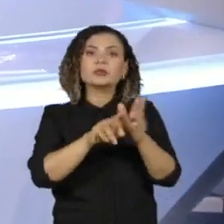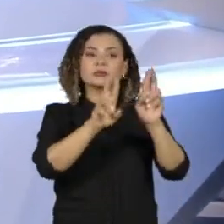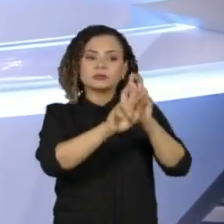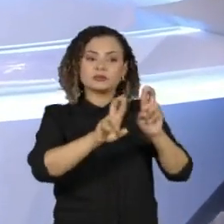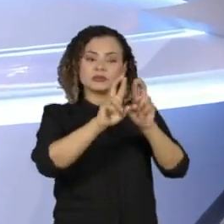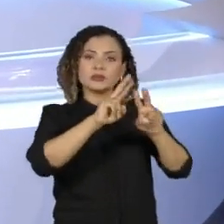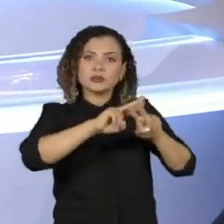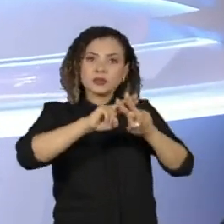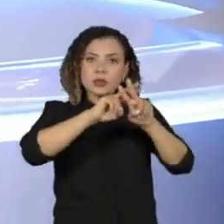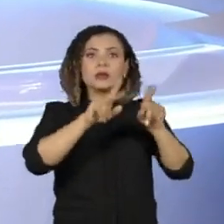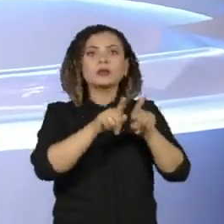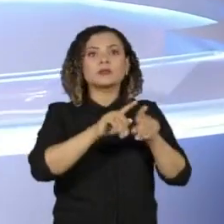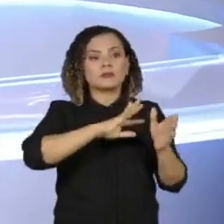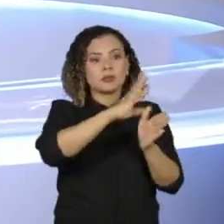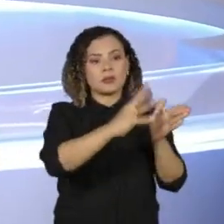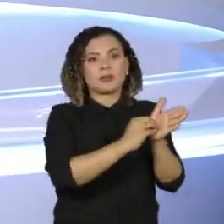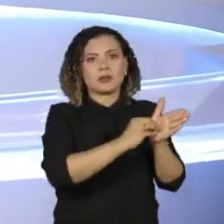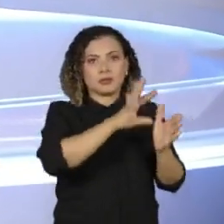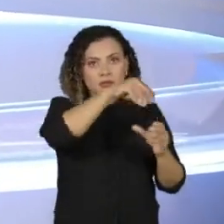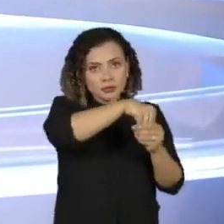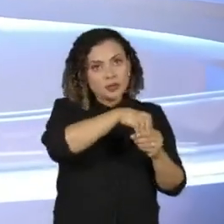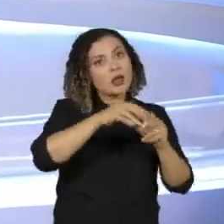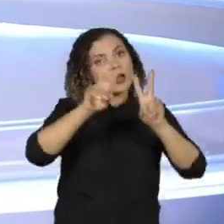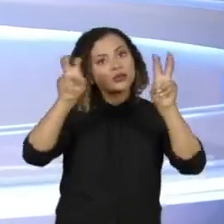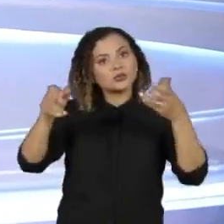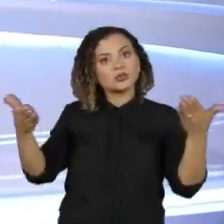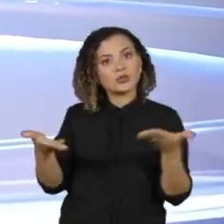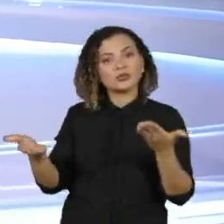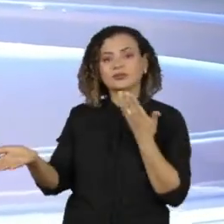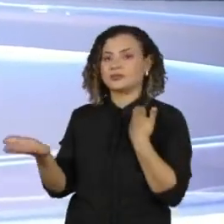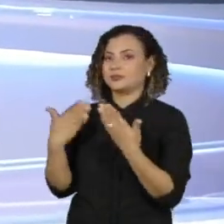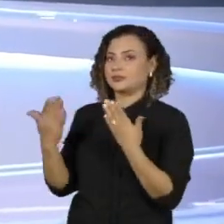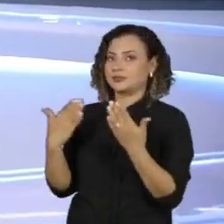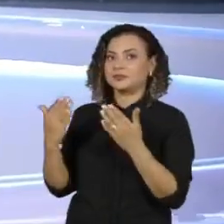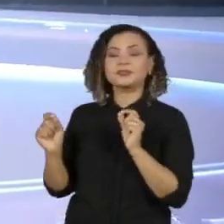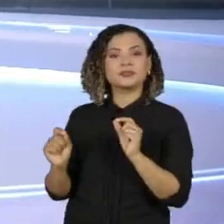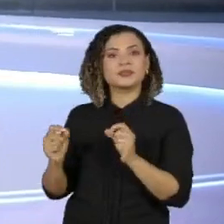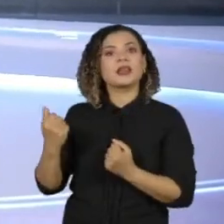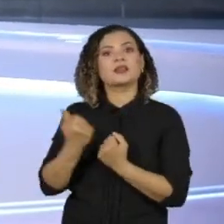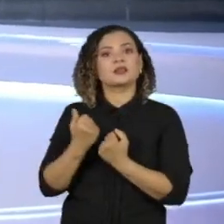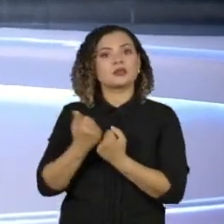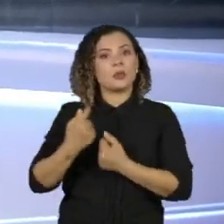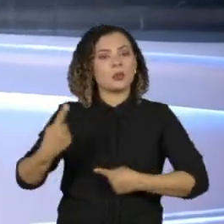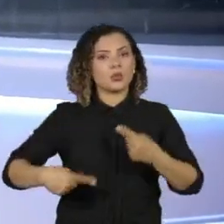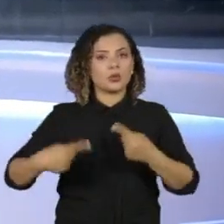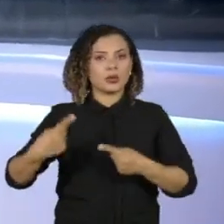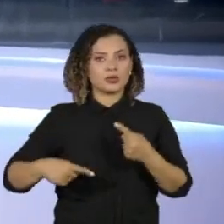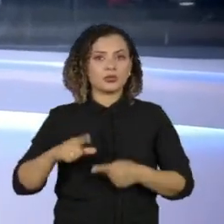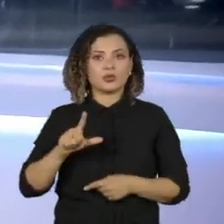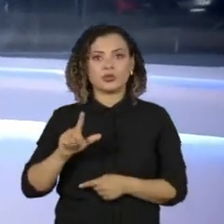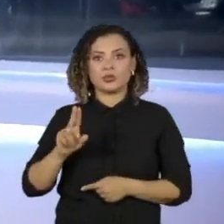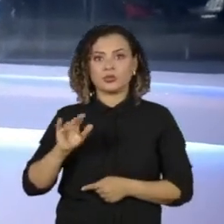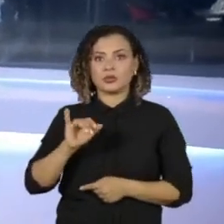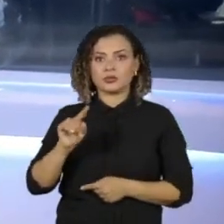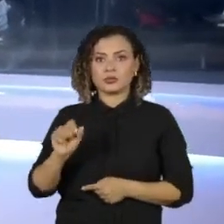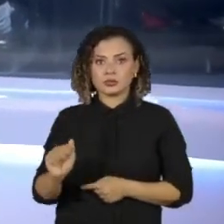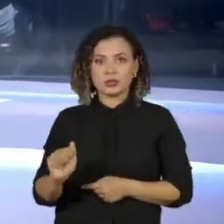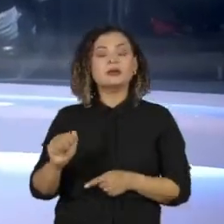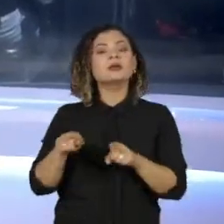criminalização na região amazônica. Sobre estes assuntos, eu conversei mais cedo com a assessora política do ISA, o